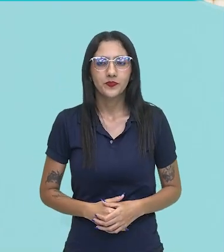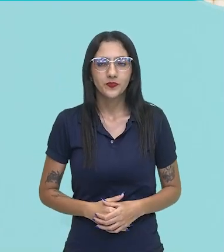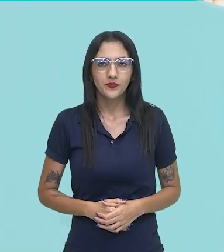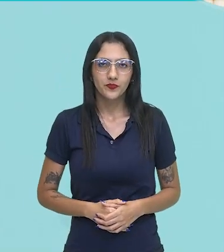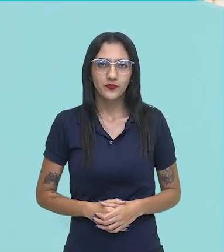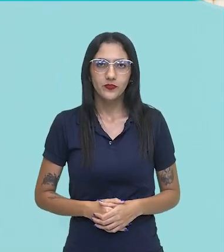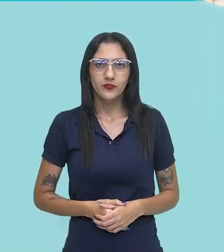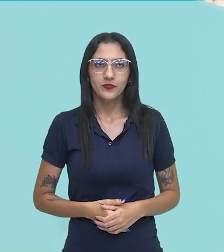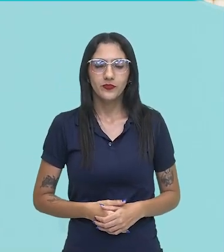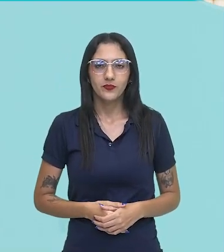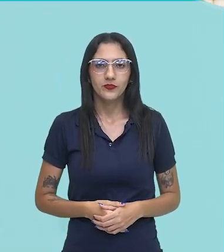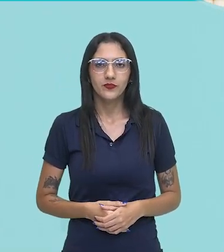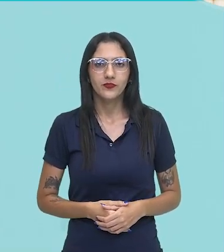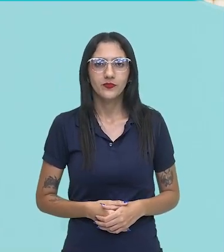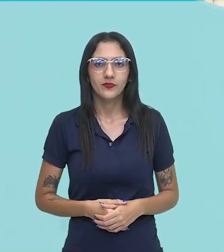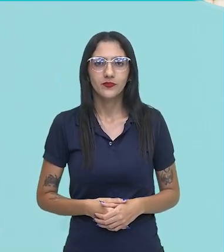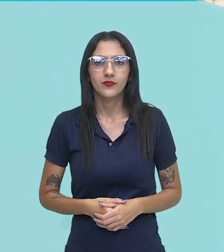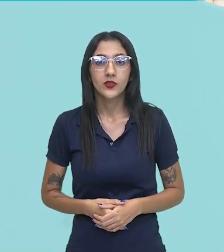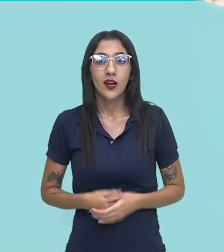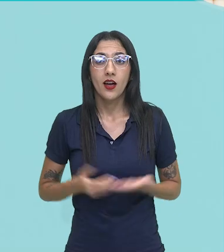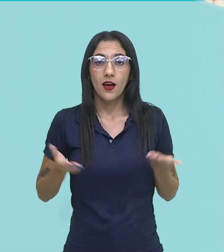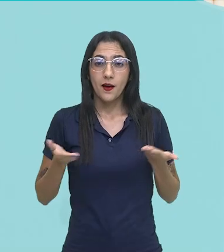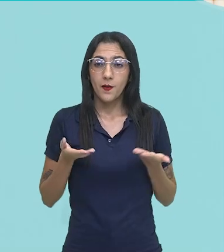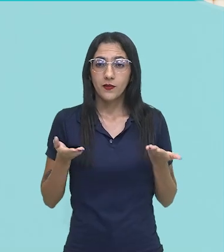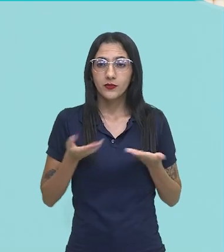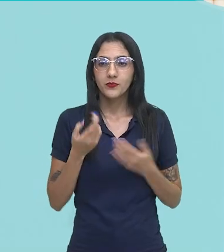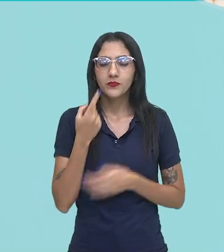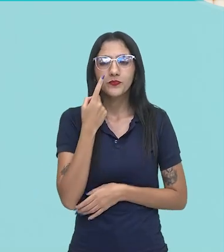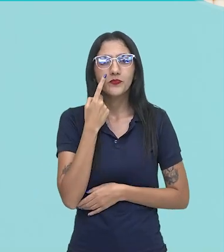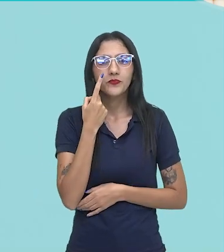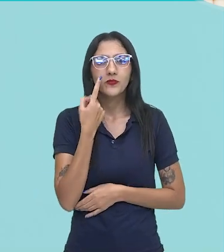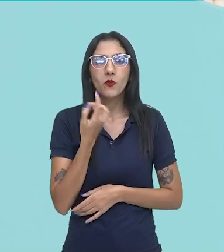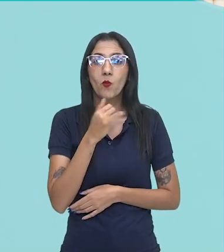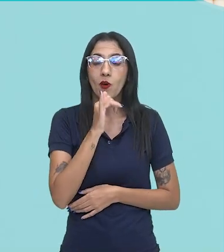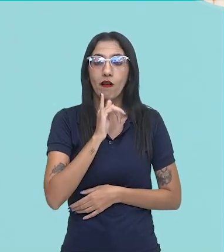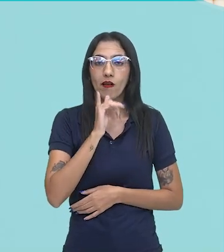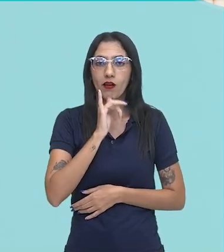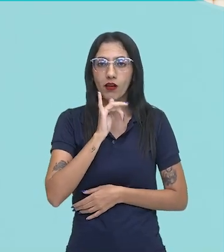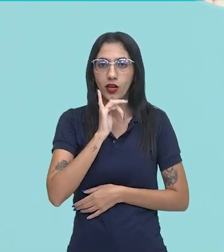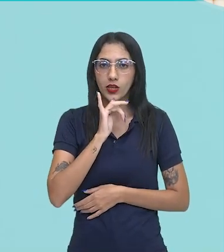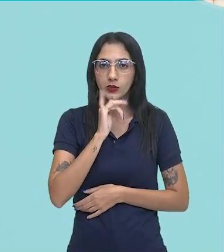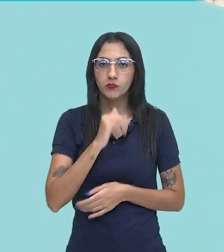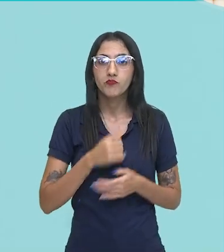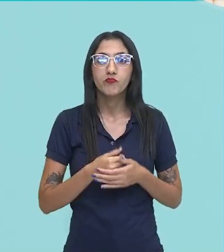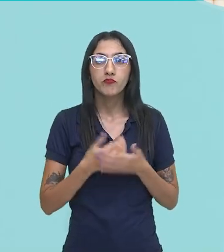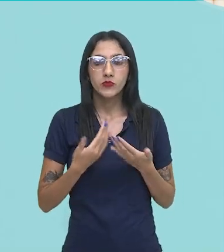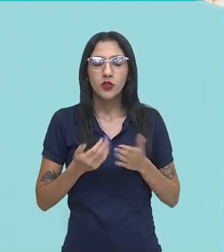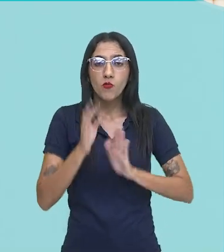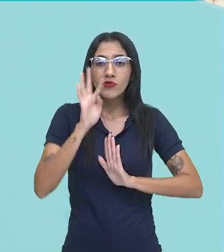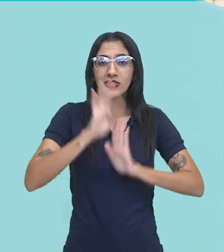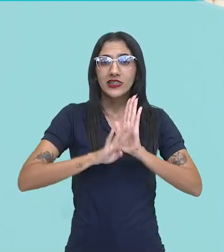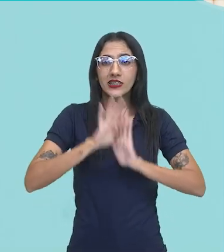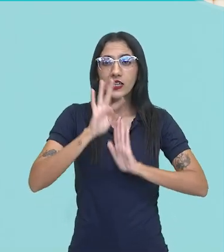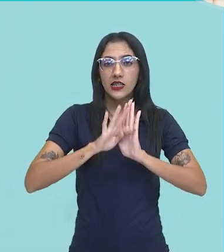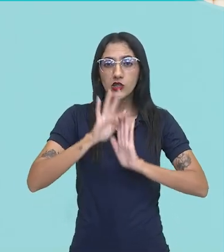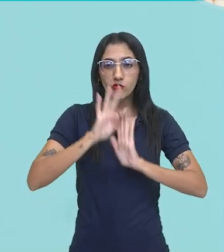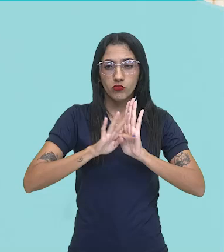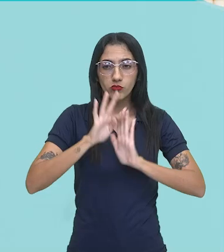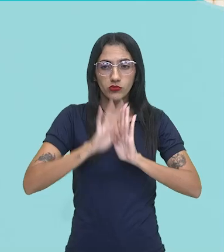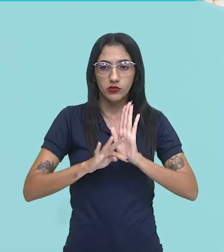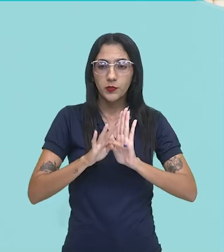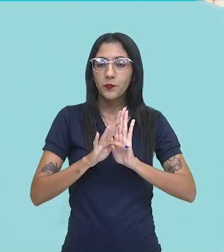vai trabalhar um exemplo. Gente, olha só, os textos, né,